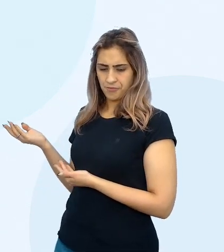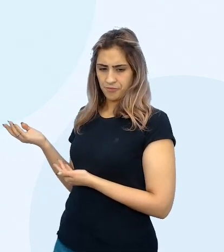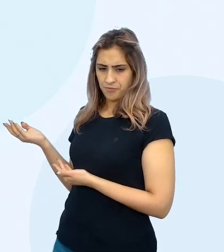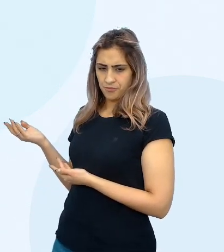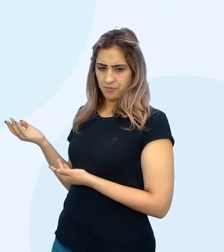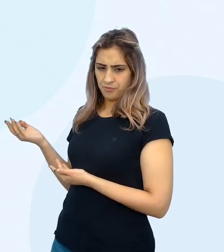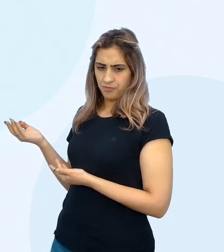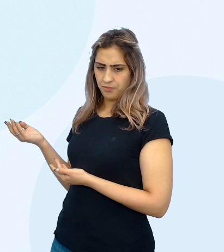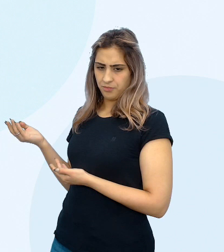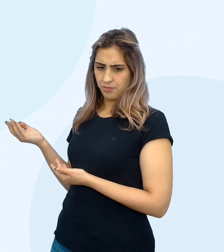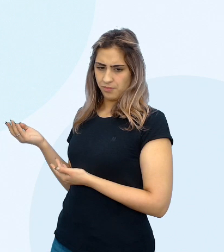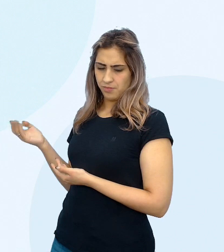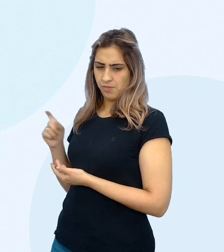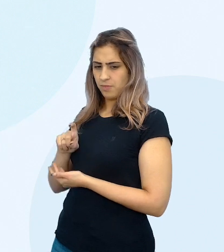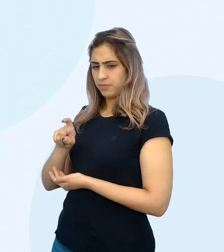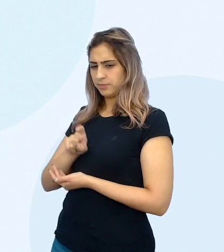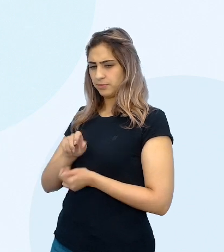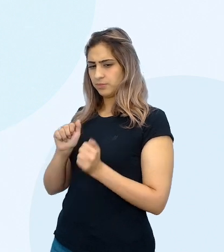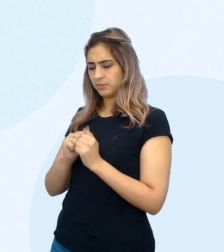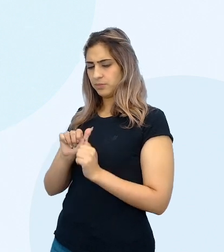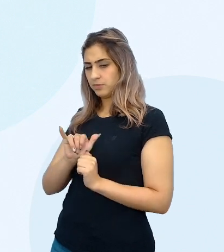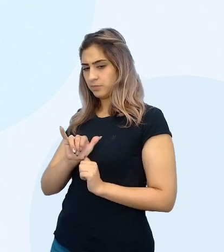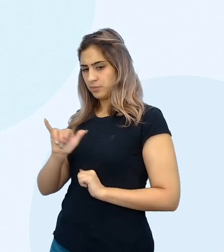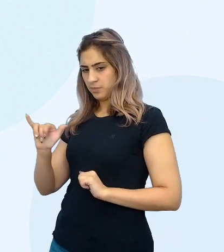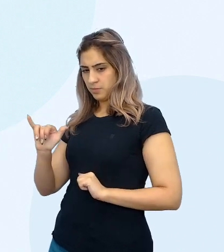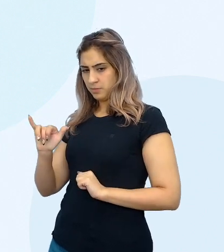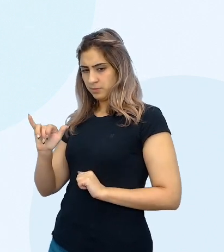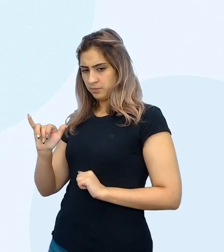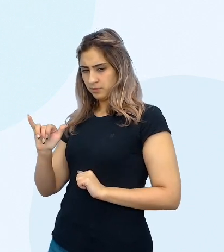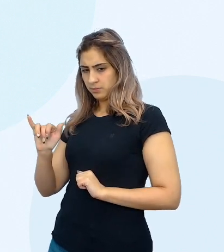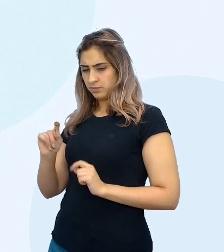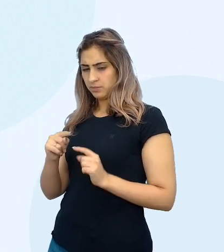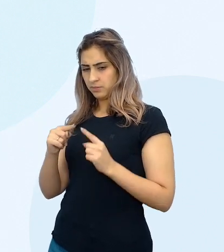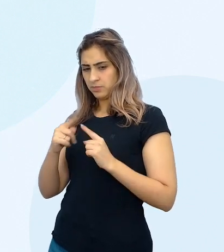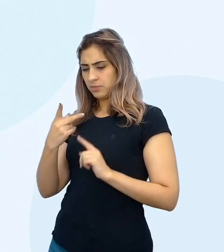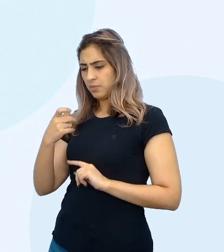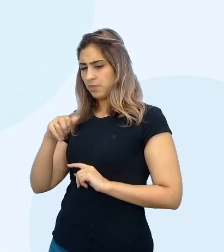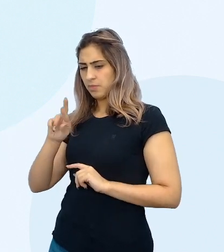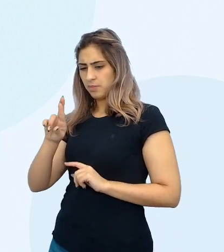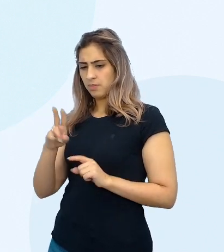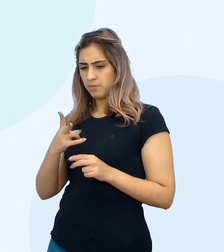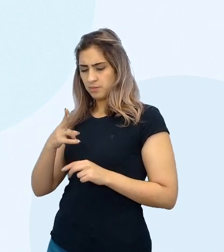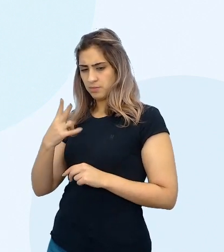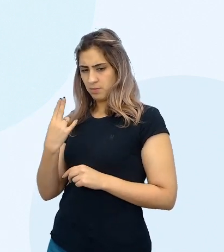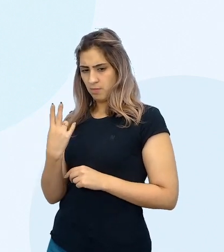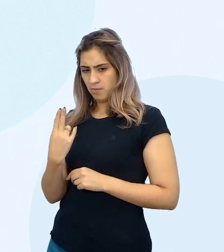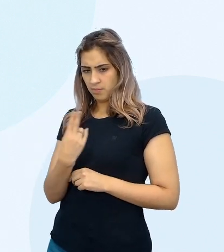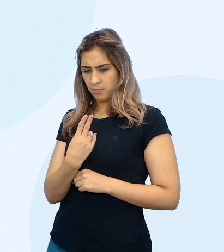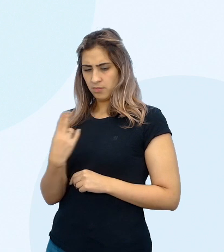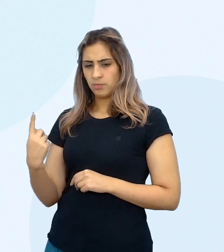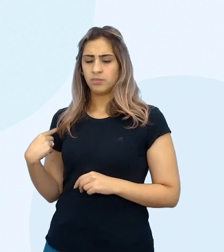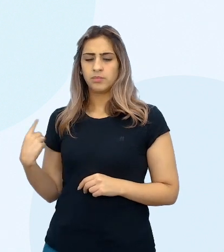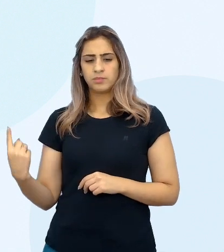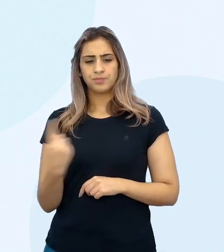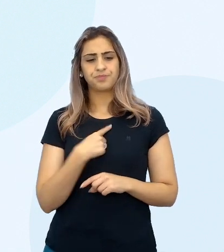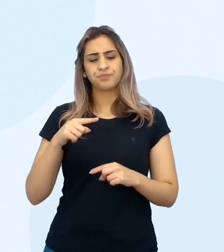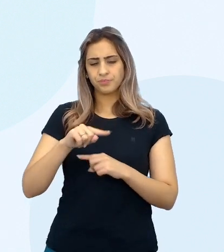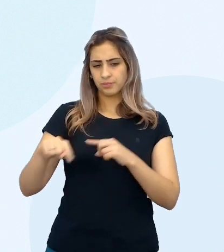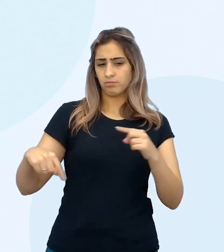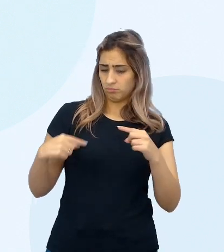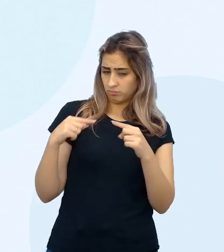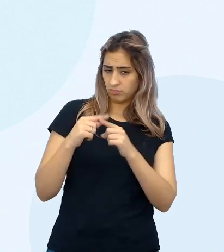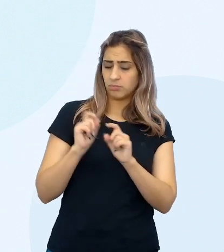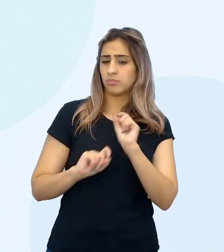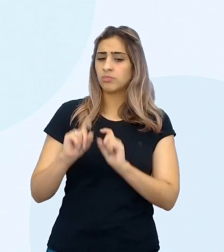ligando o x com o y, né? Então, todo x tem um y, é um parzinho ordenado. Então, tem os pontinhos em vermelho. E o nosso objetivo,